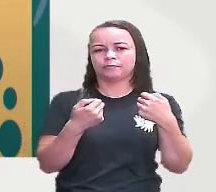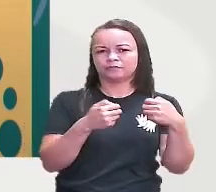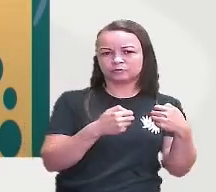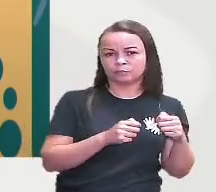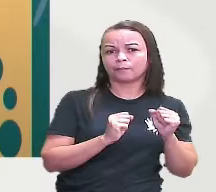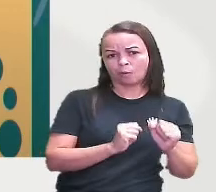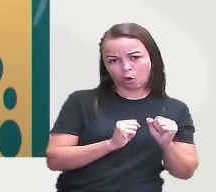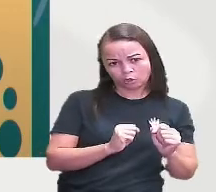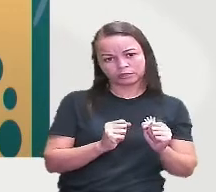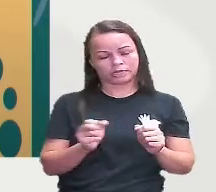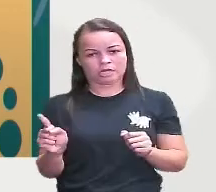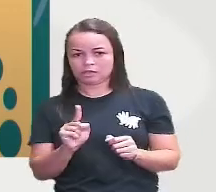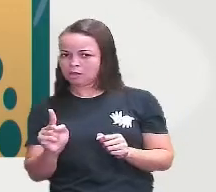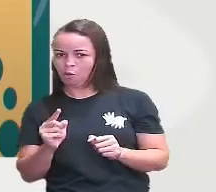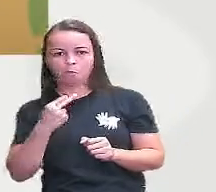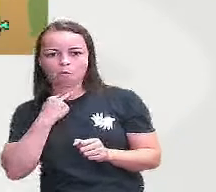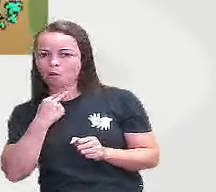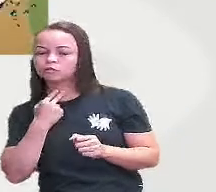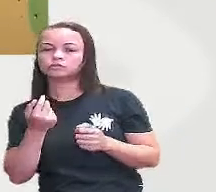fazer.